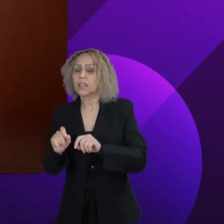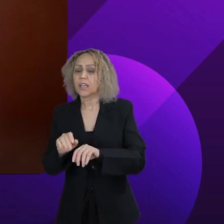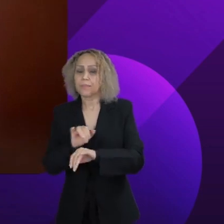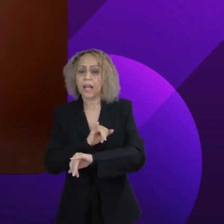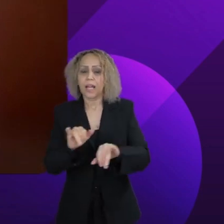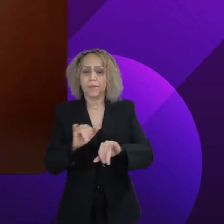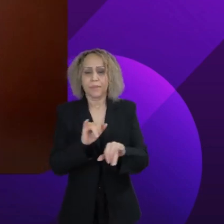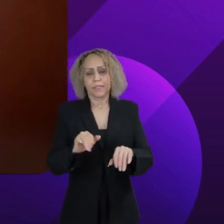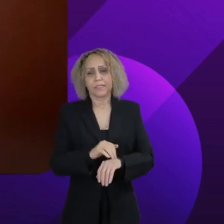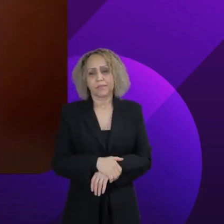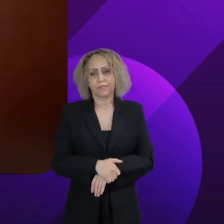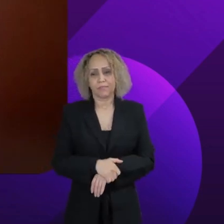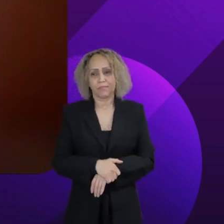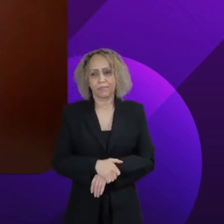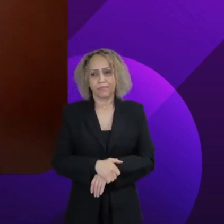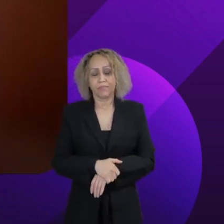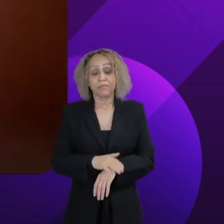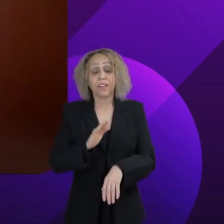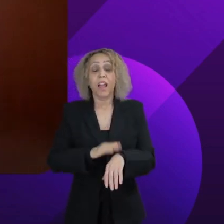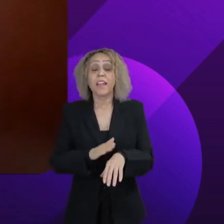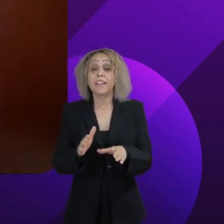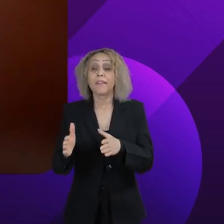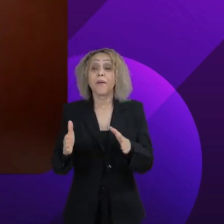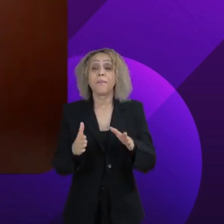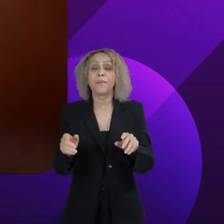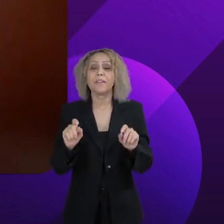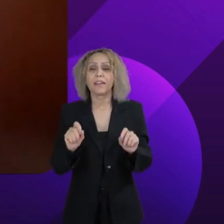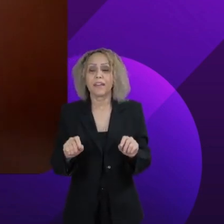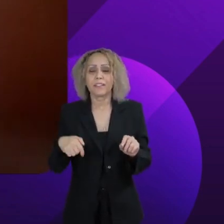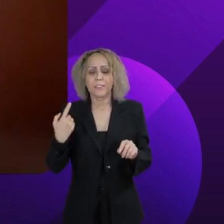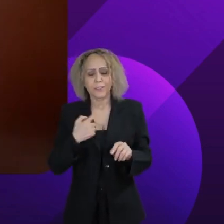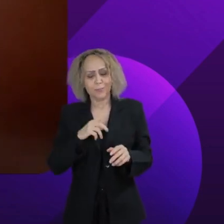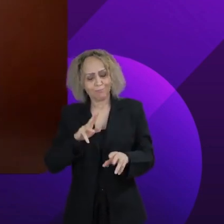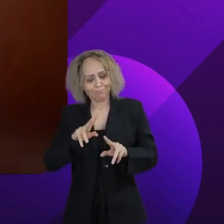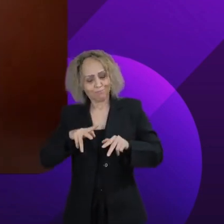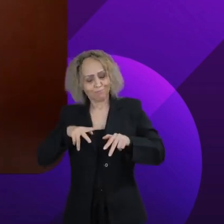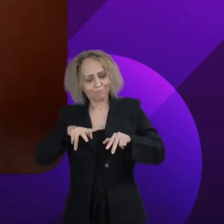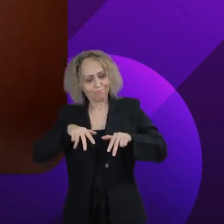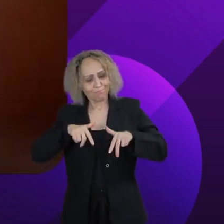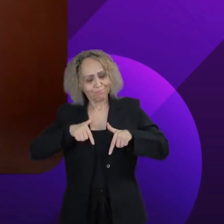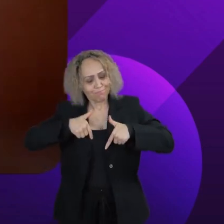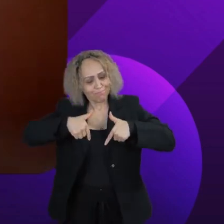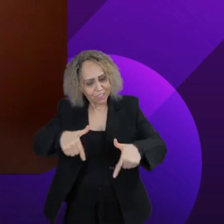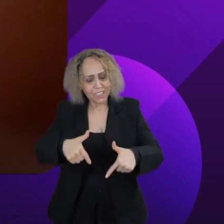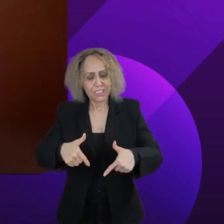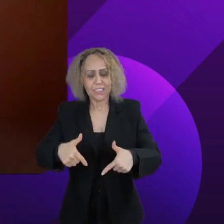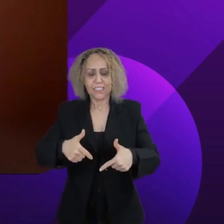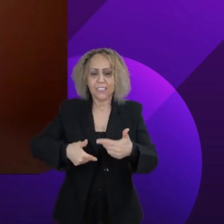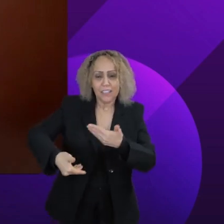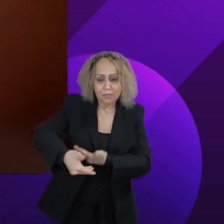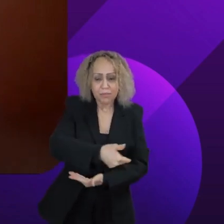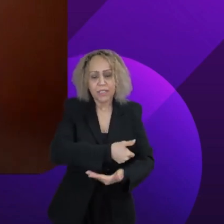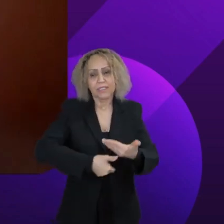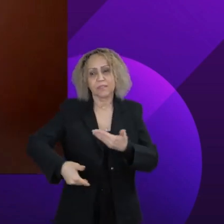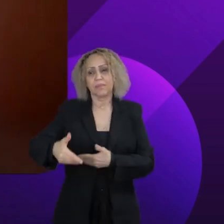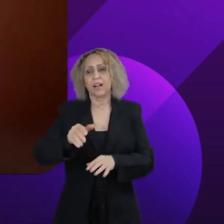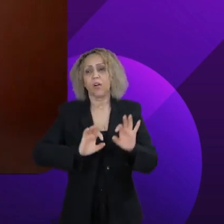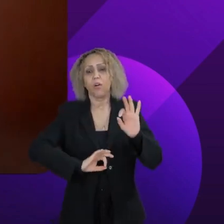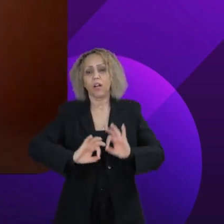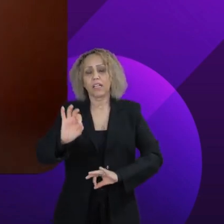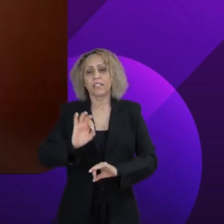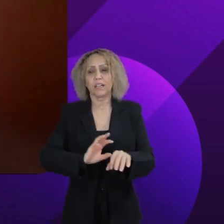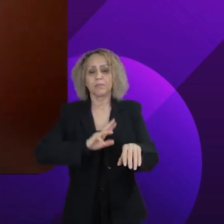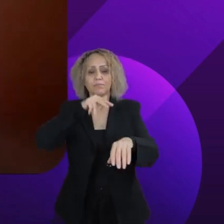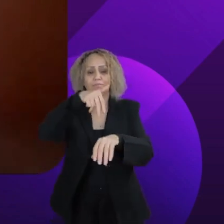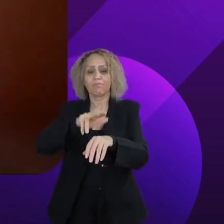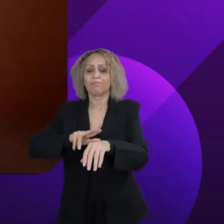campanhas. Esse é o momento da gente se engajar, participar, organizar, para ocupar cada vez